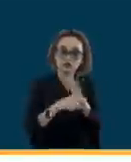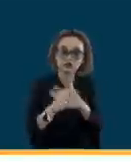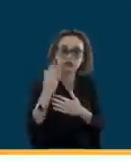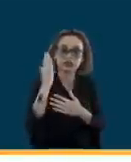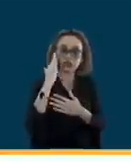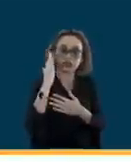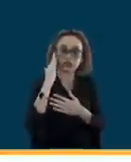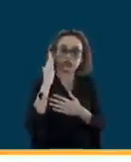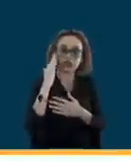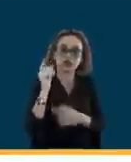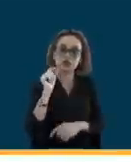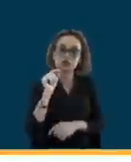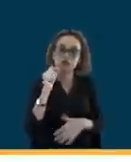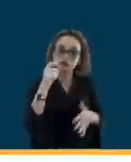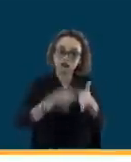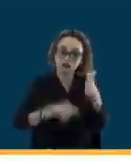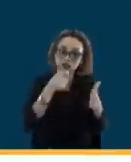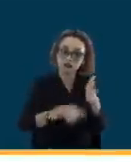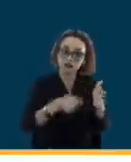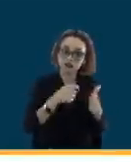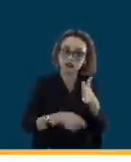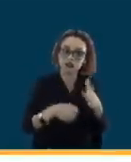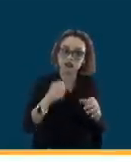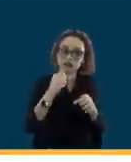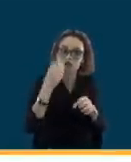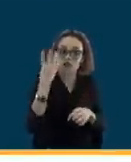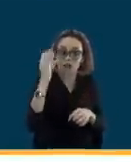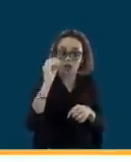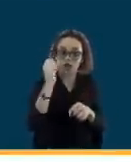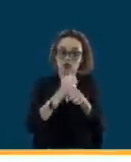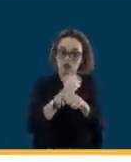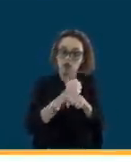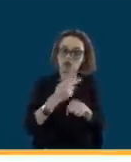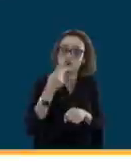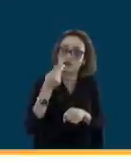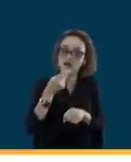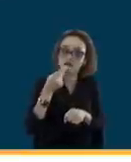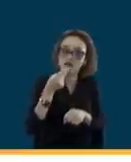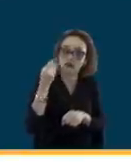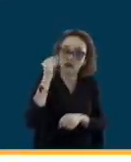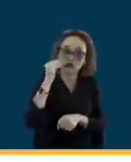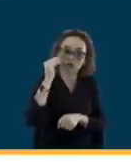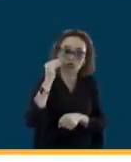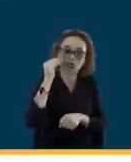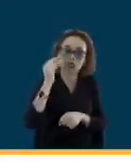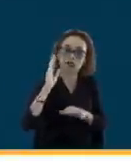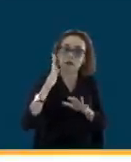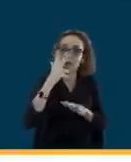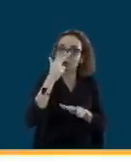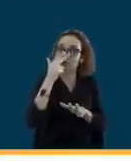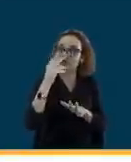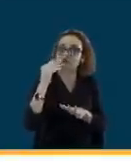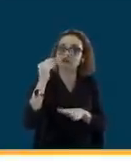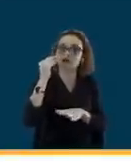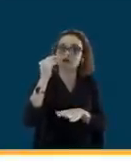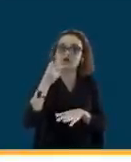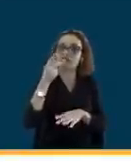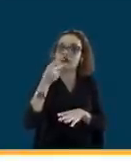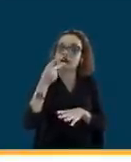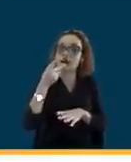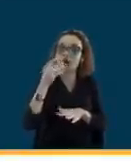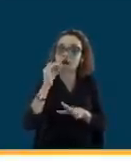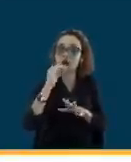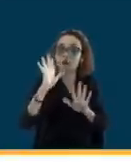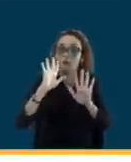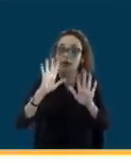luta falando disso há uns 40 anos, às vezes sentindo que falo ao vento, mas acho que nunca é ao vento, porque